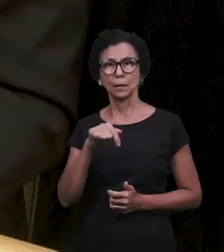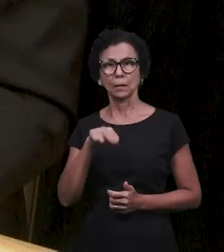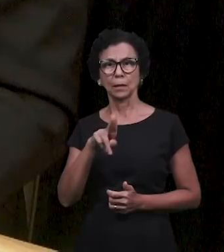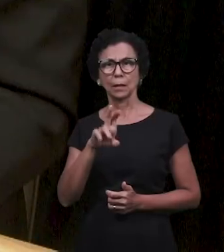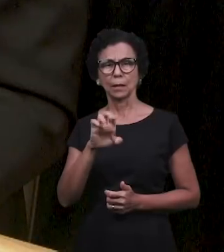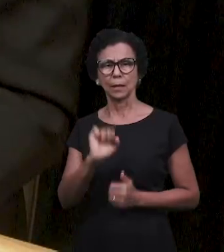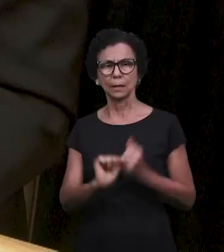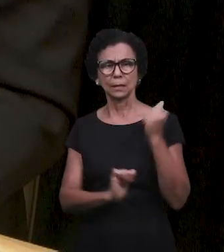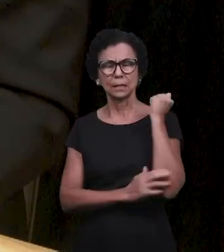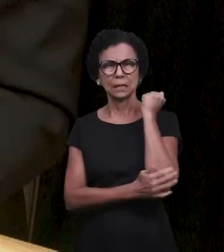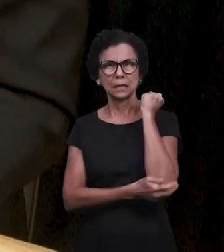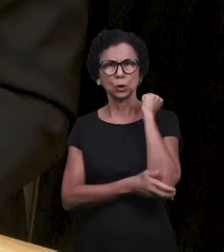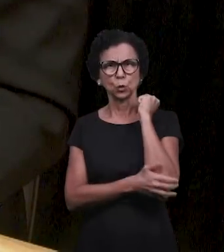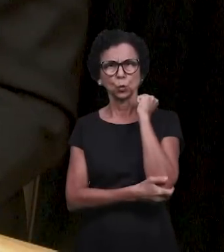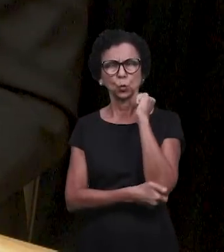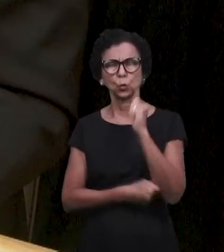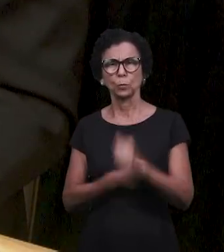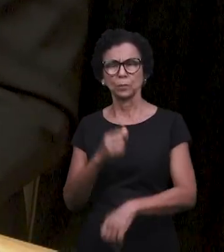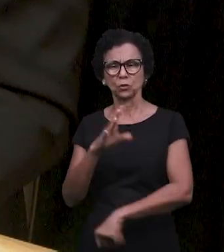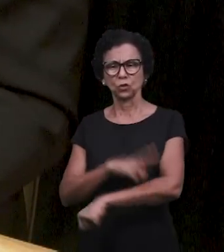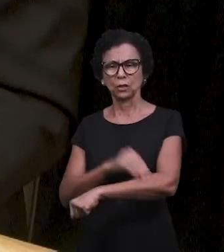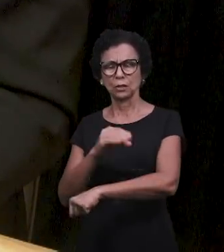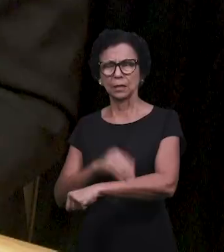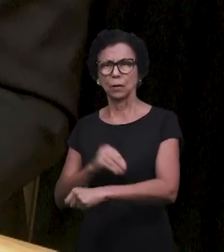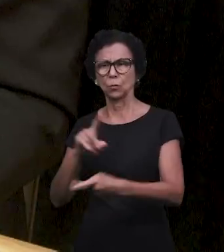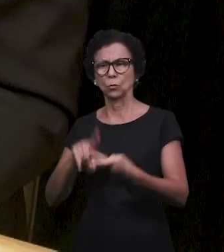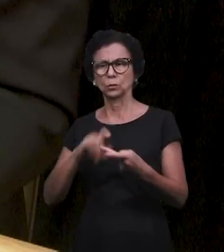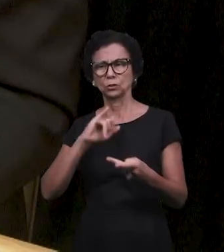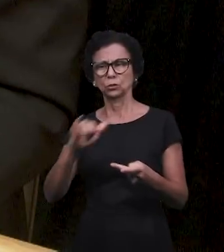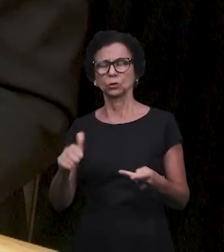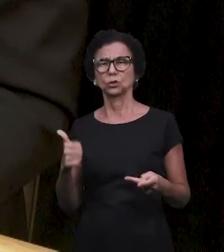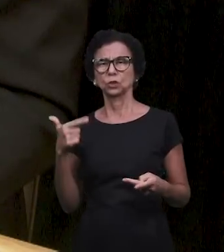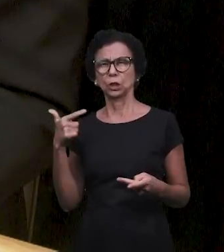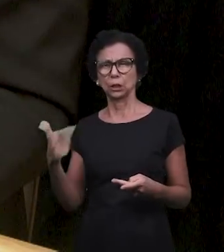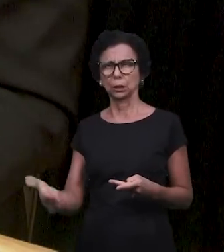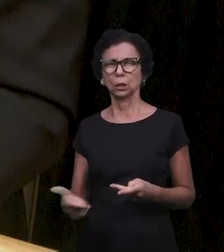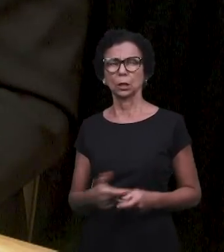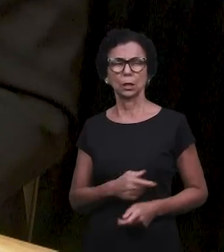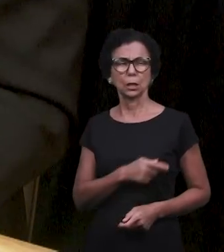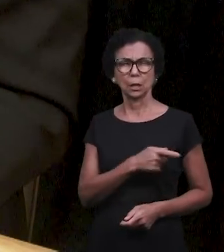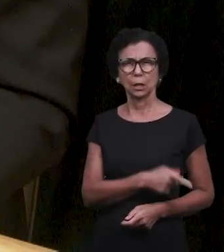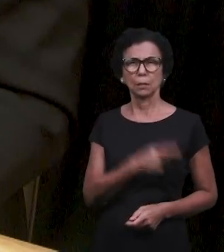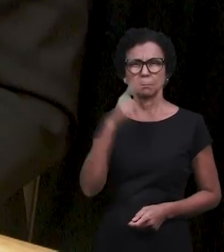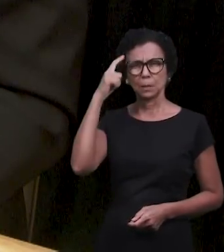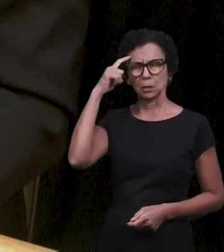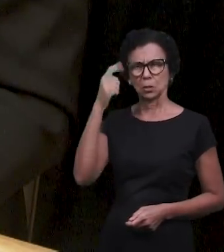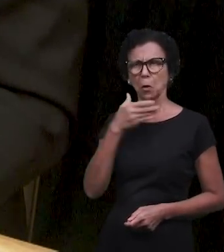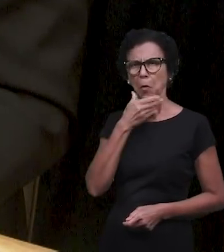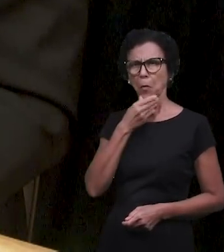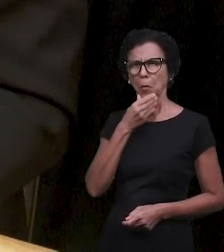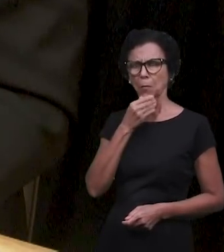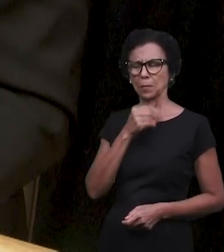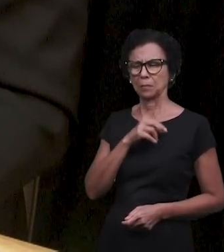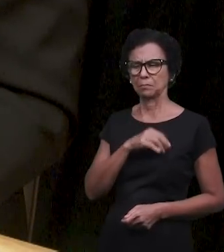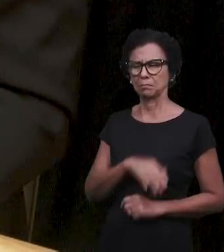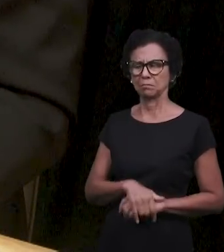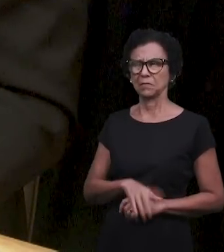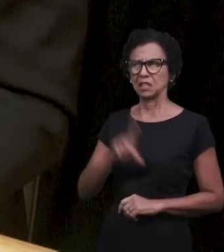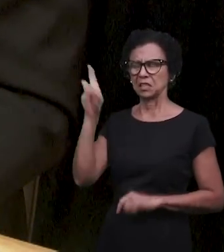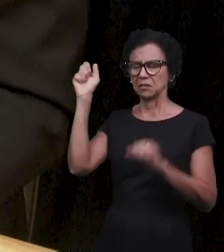tem? E o ataque é traiçoeiro. E a resposta para o crente,